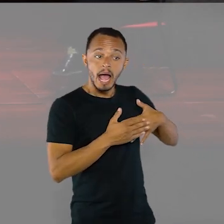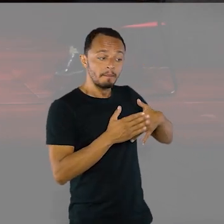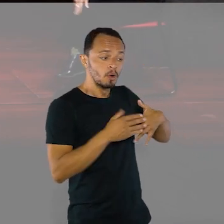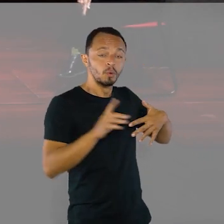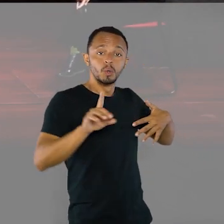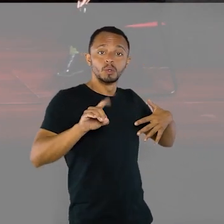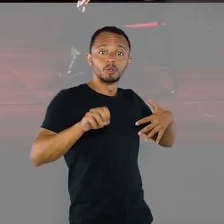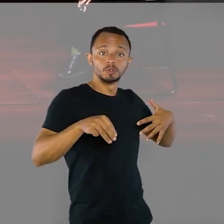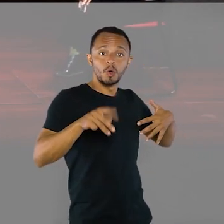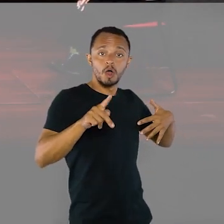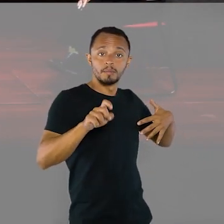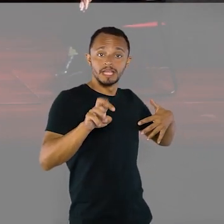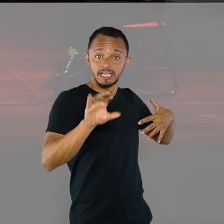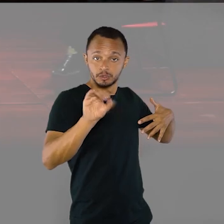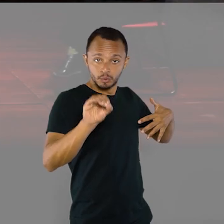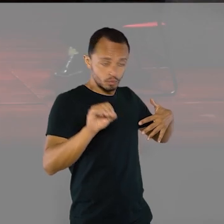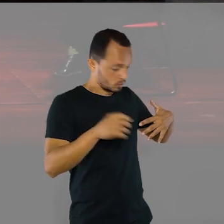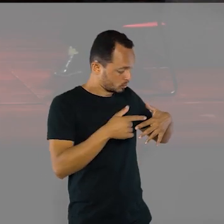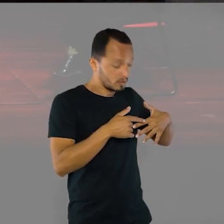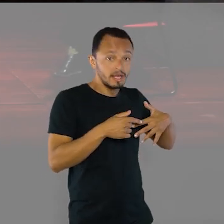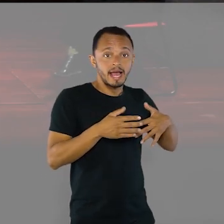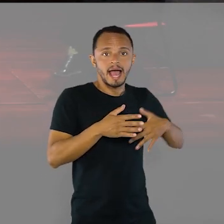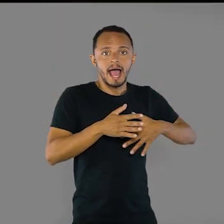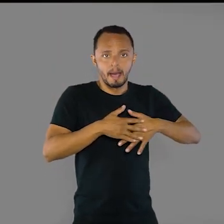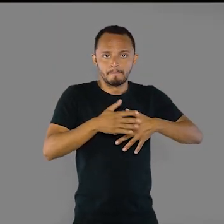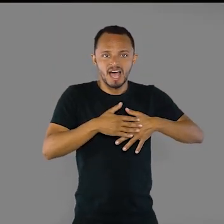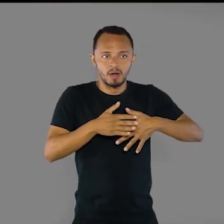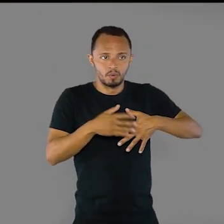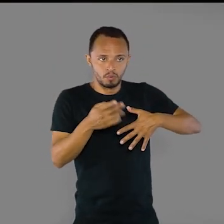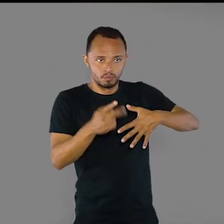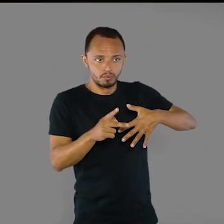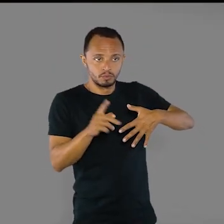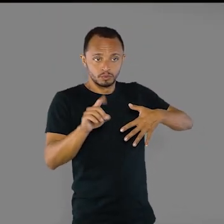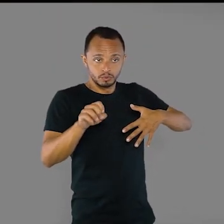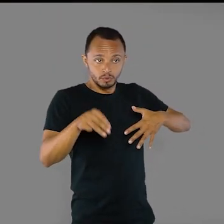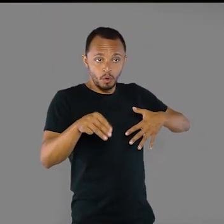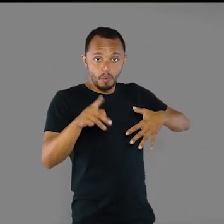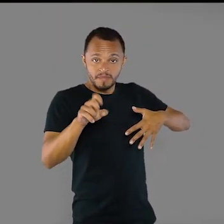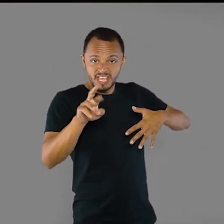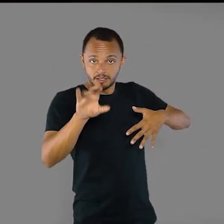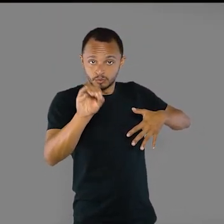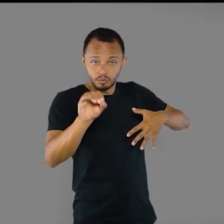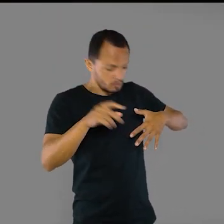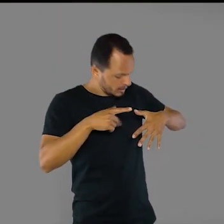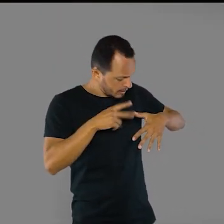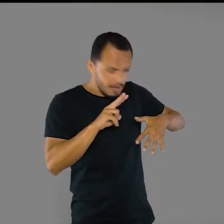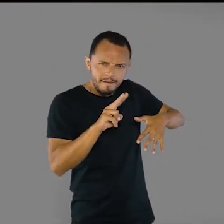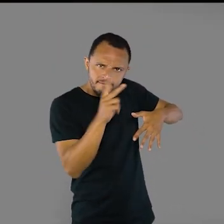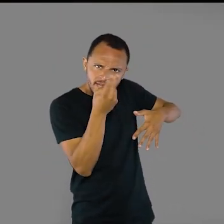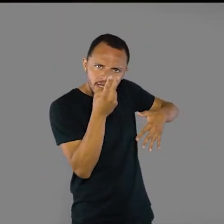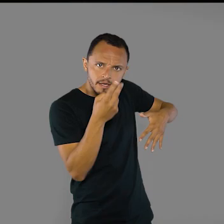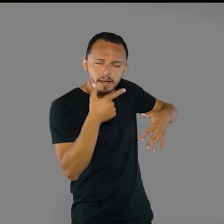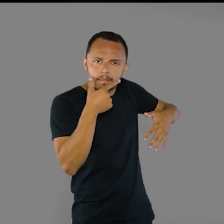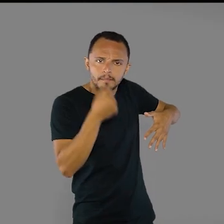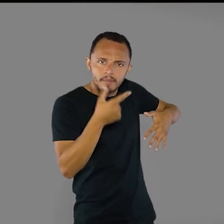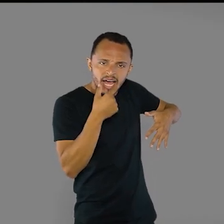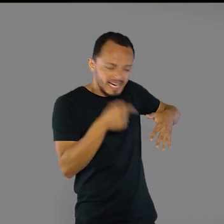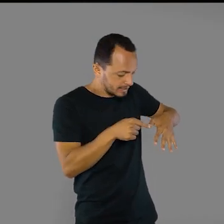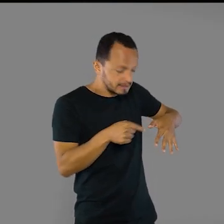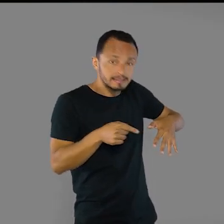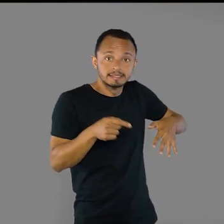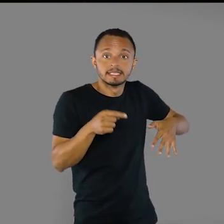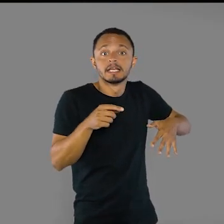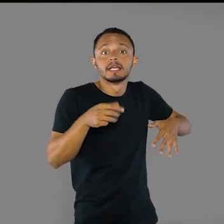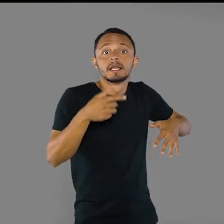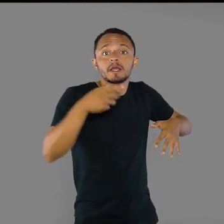selecionar só esse símbolo, a mão de D. Pedro vira a mão de um militar. Vejam que